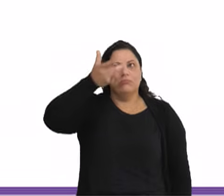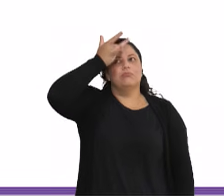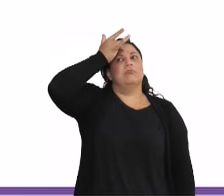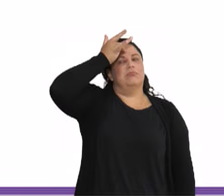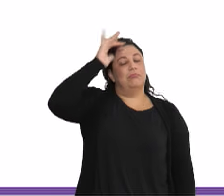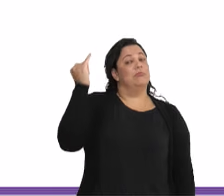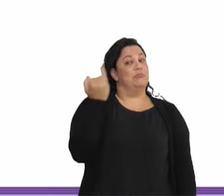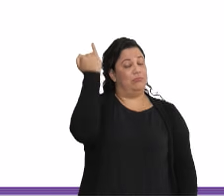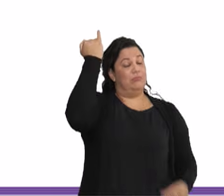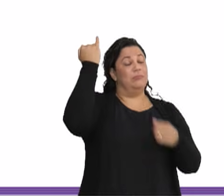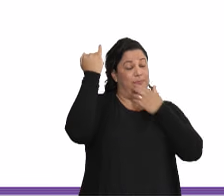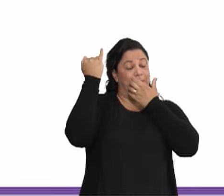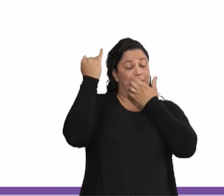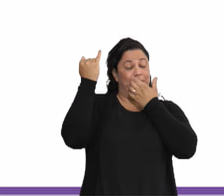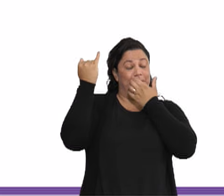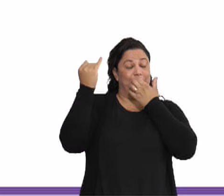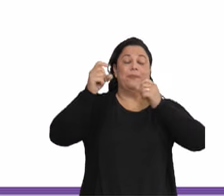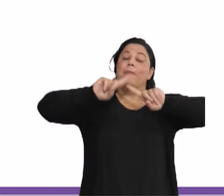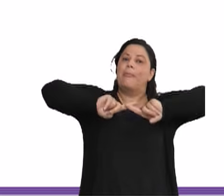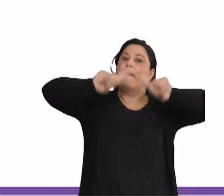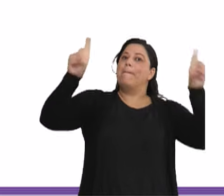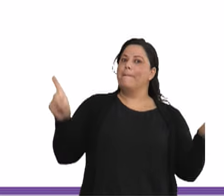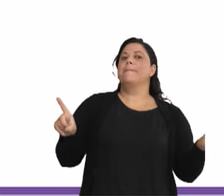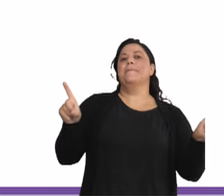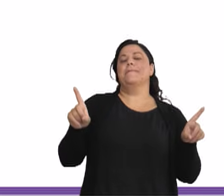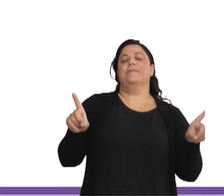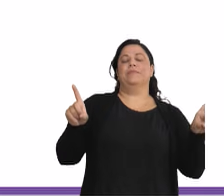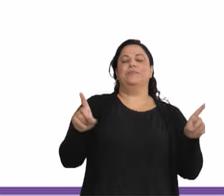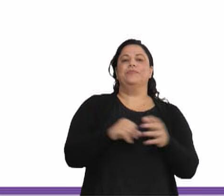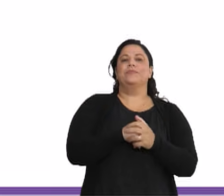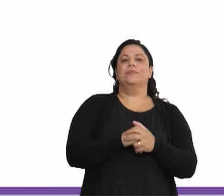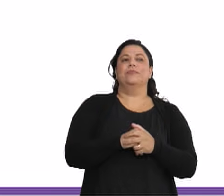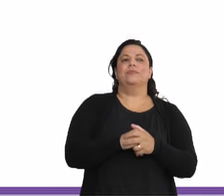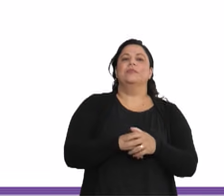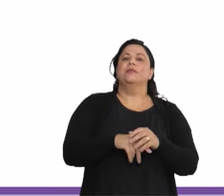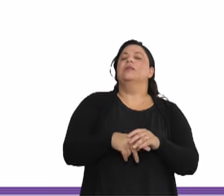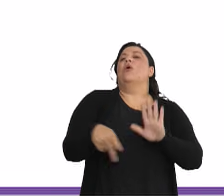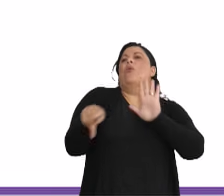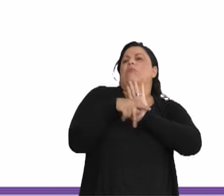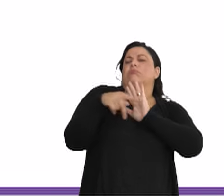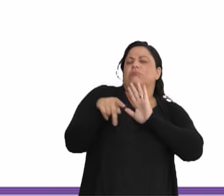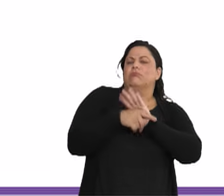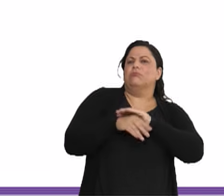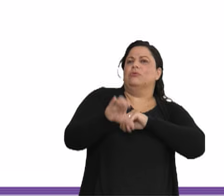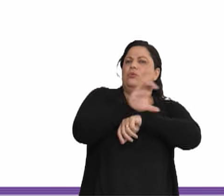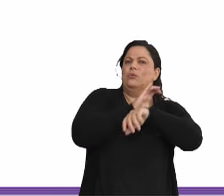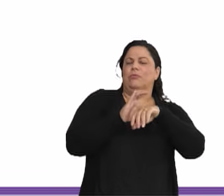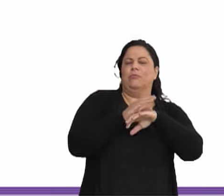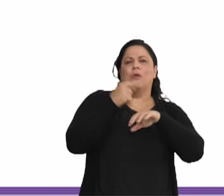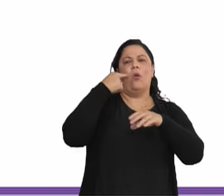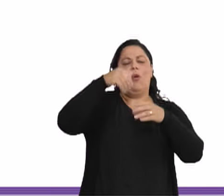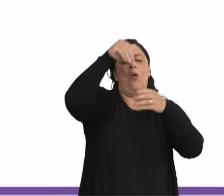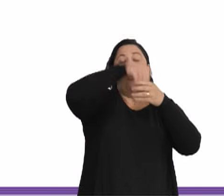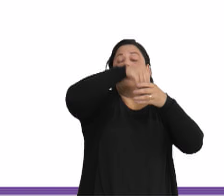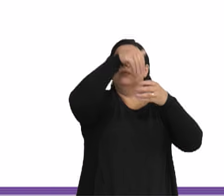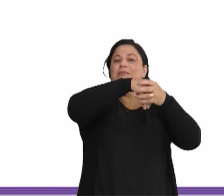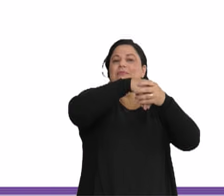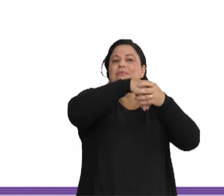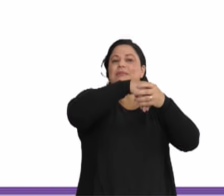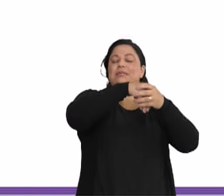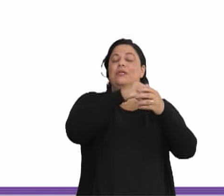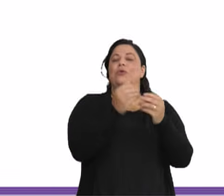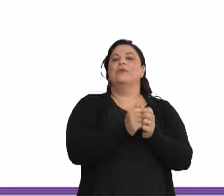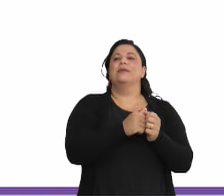bem importante. Mas o Código Eleitoral de 32 criou voto feminino e o voto